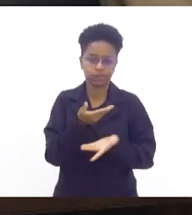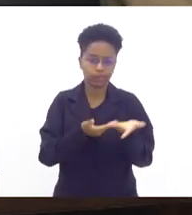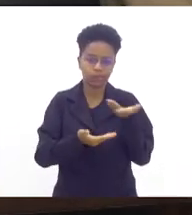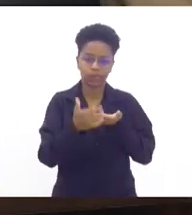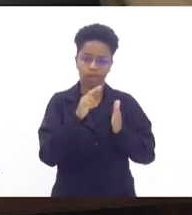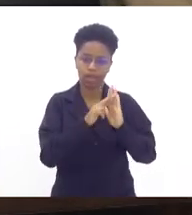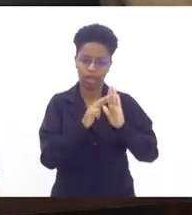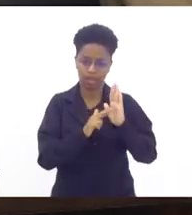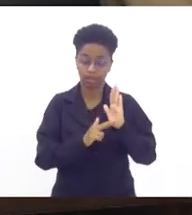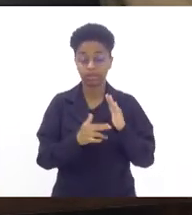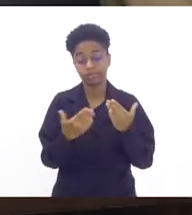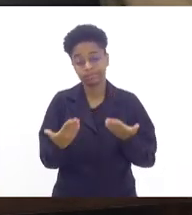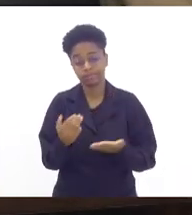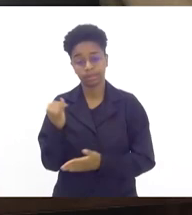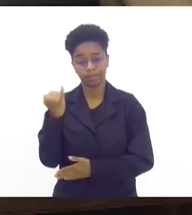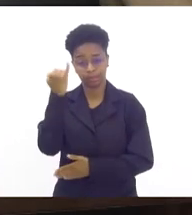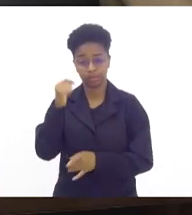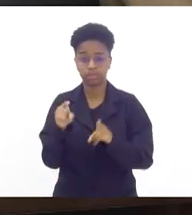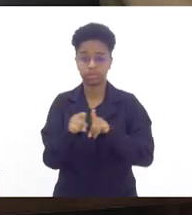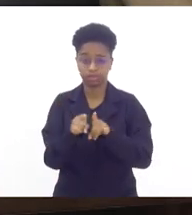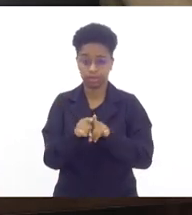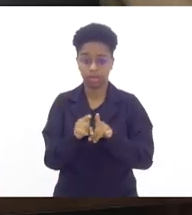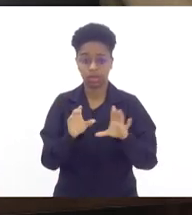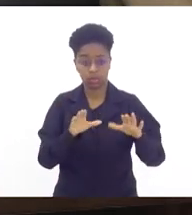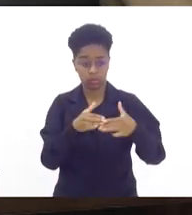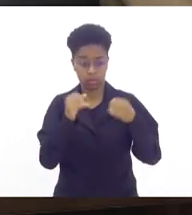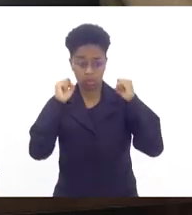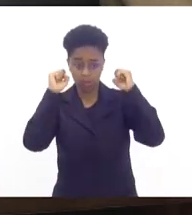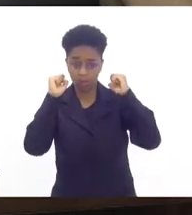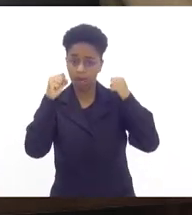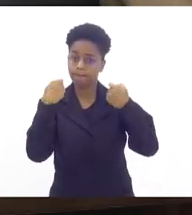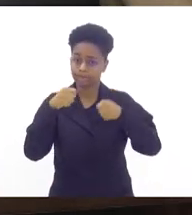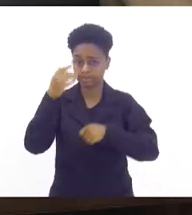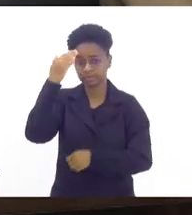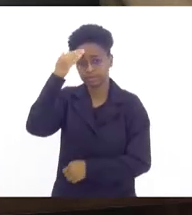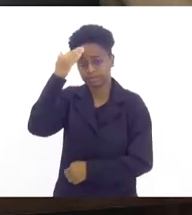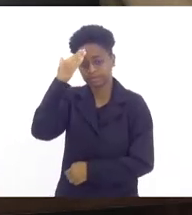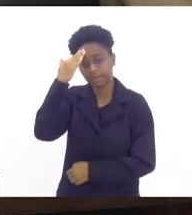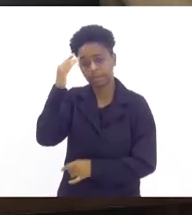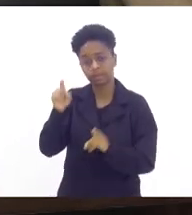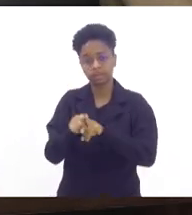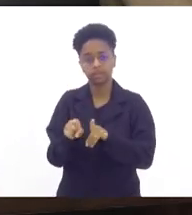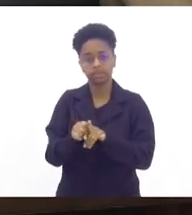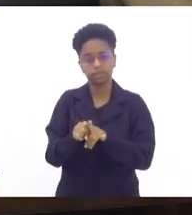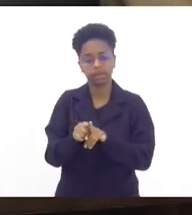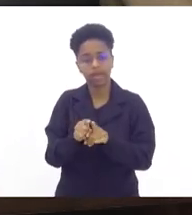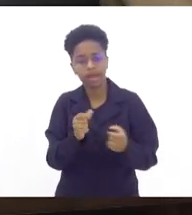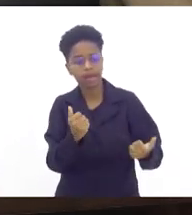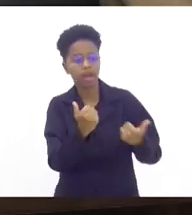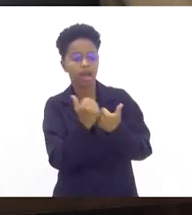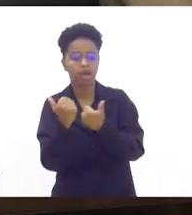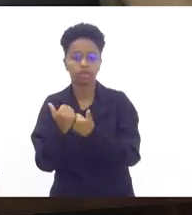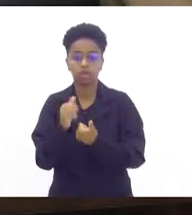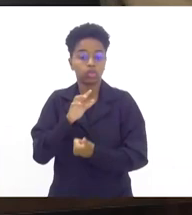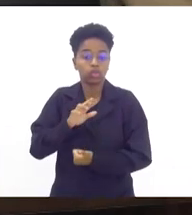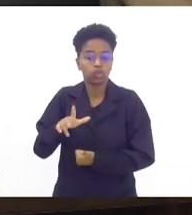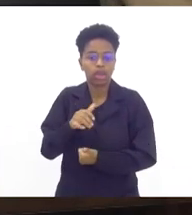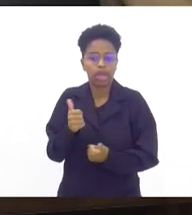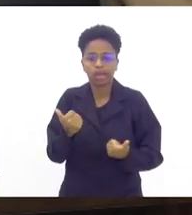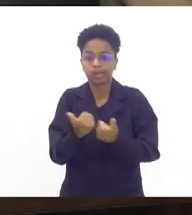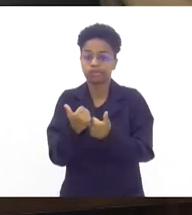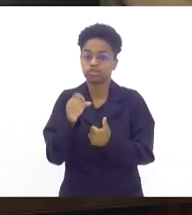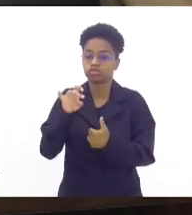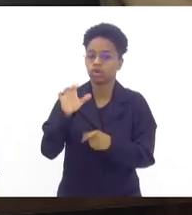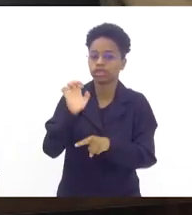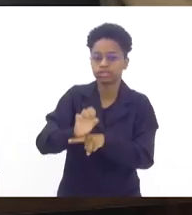Então isso é importante também as torcidas estarem cientes né E poder tá agregando ajudando não só o estado mas também